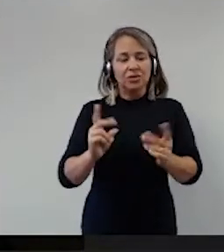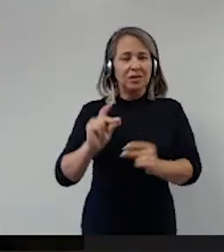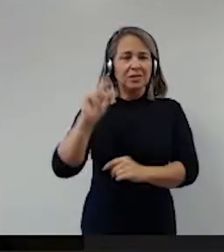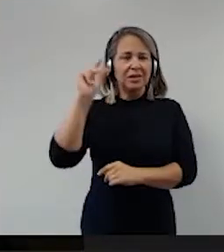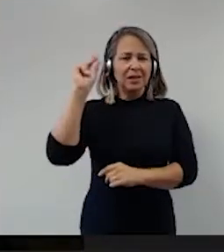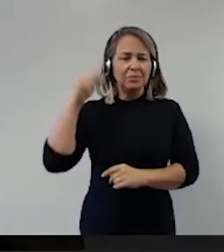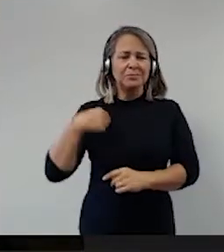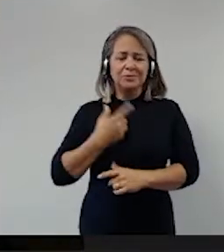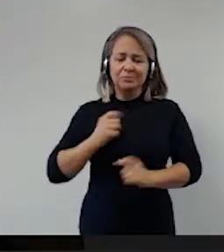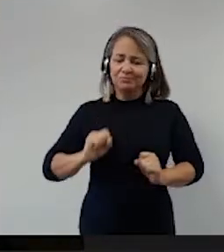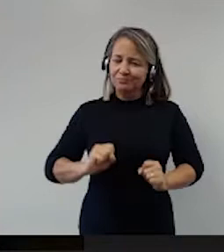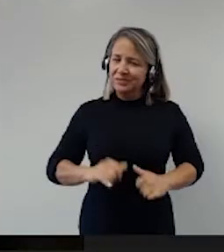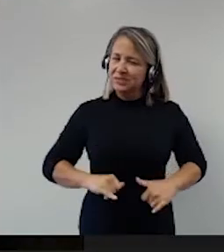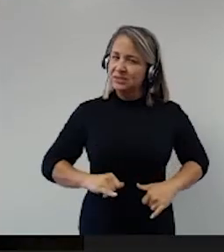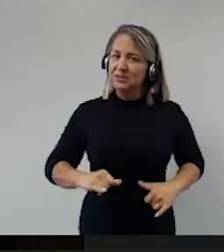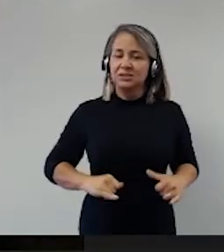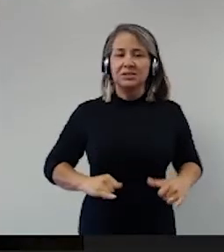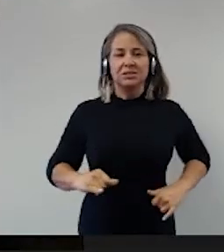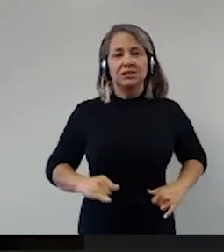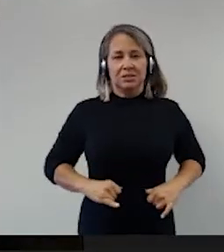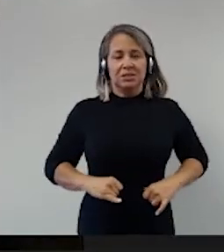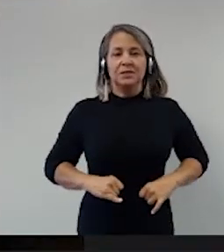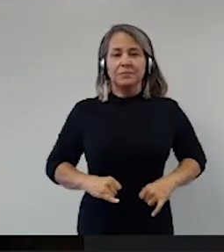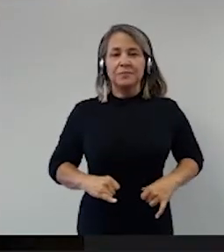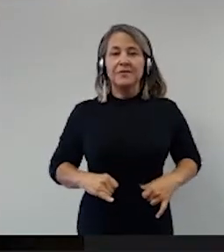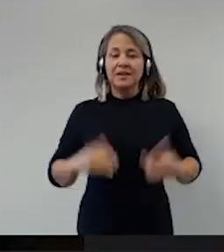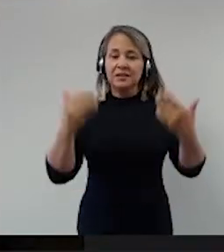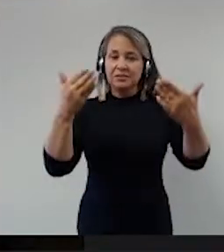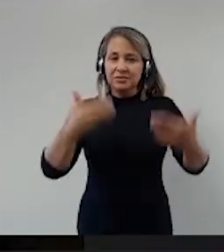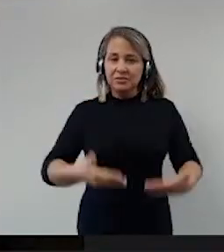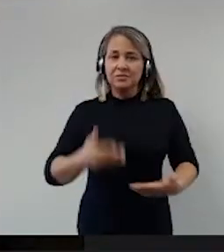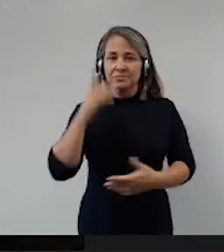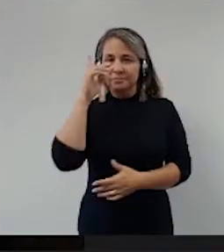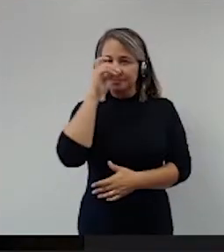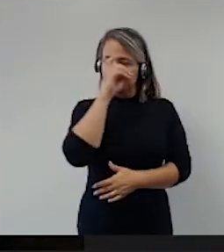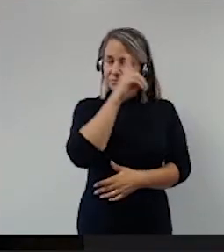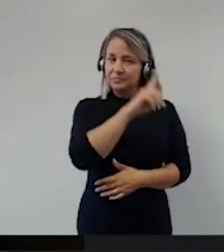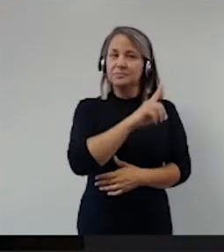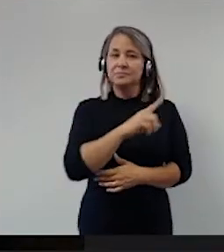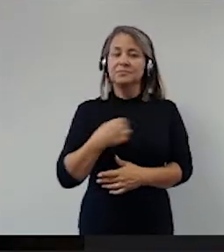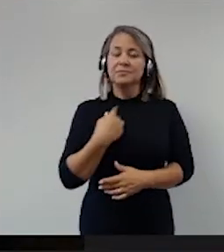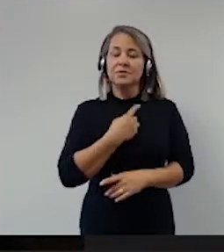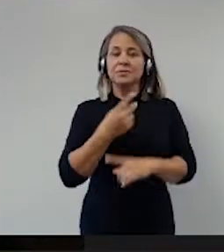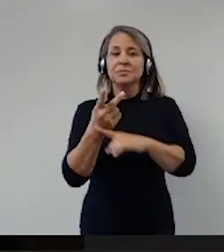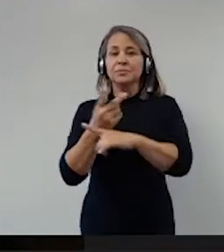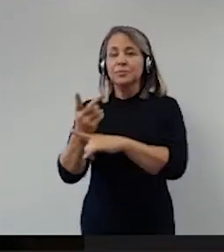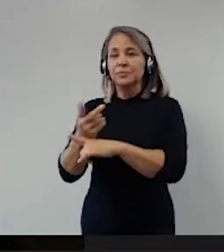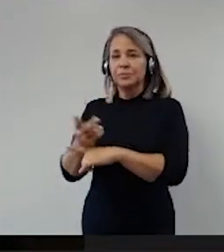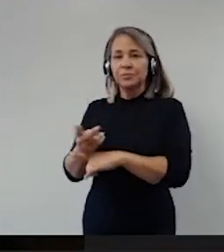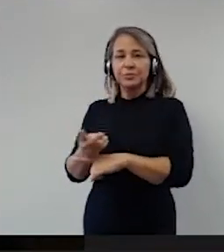tempo nos assola e que, diante de tais dificuldades, nós sempre buscamos